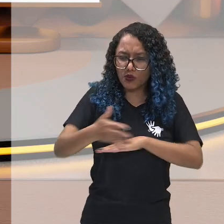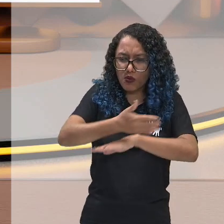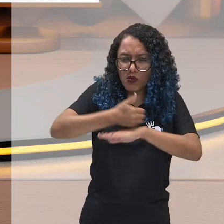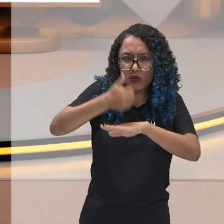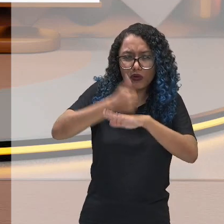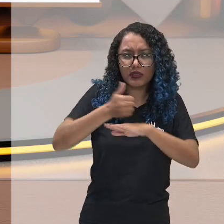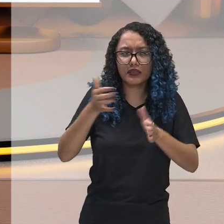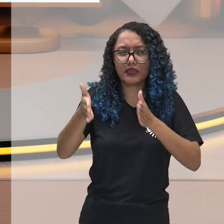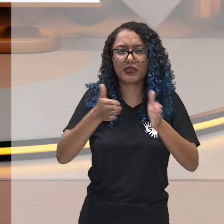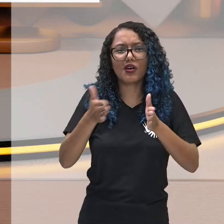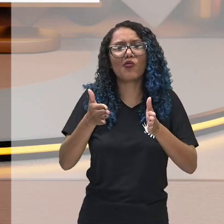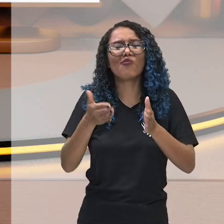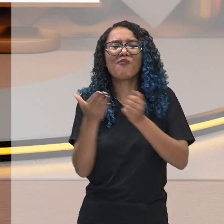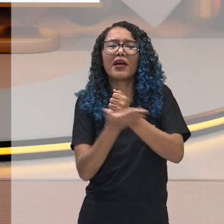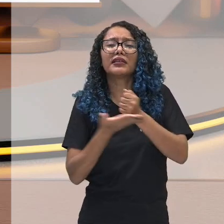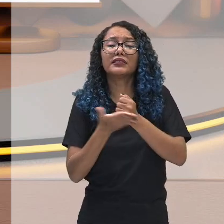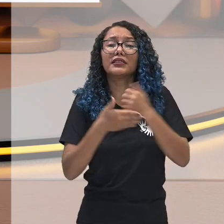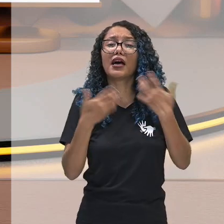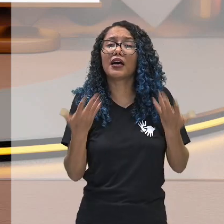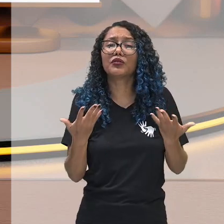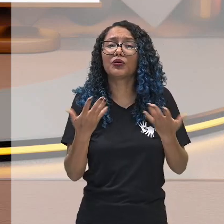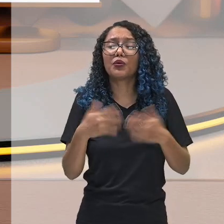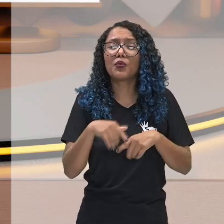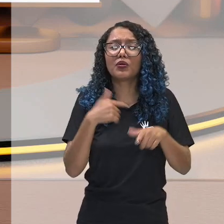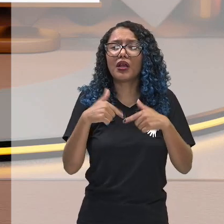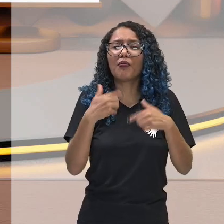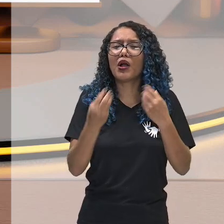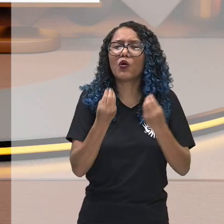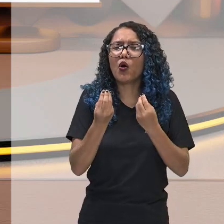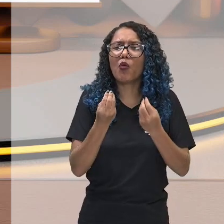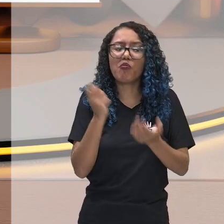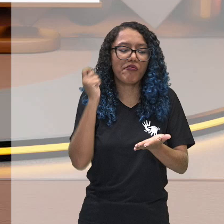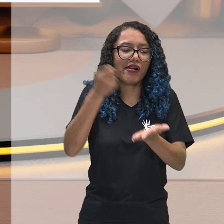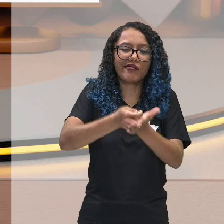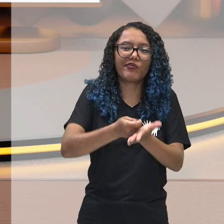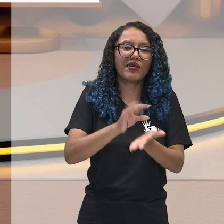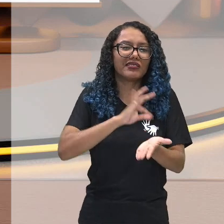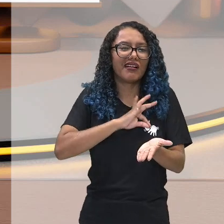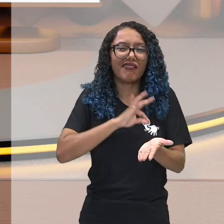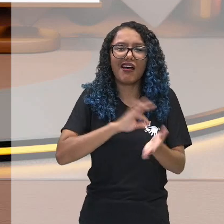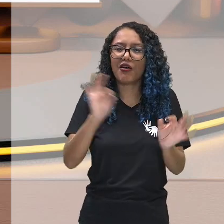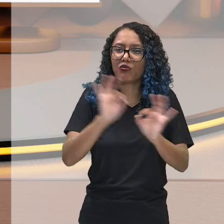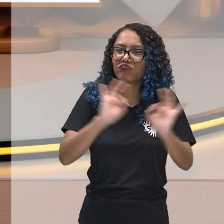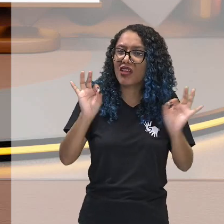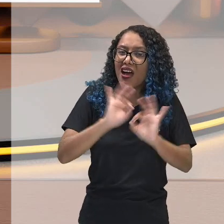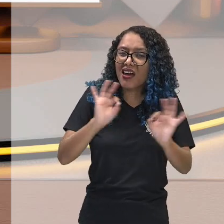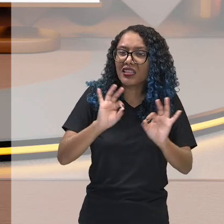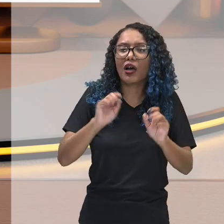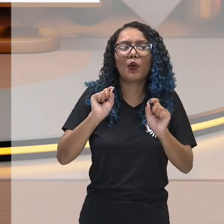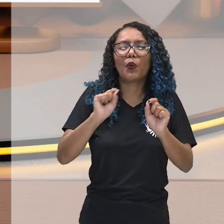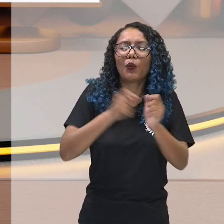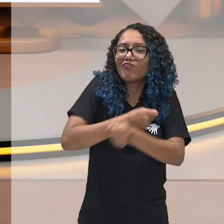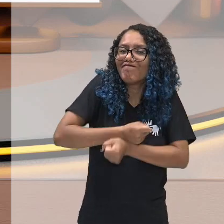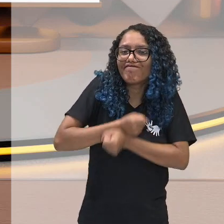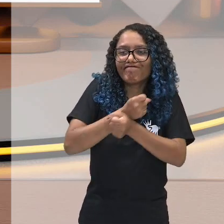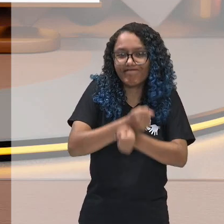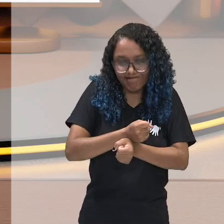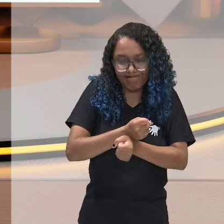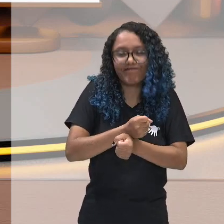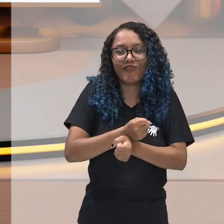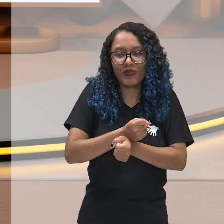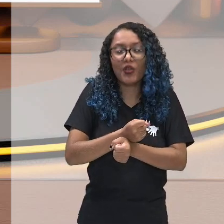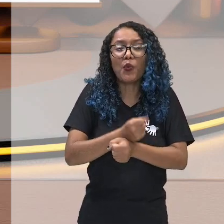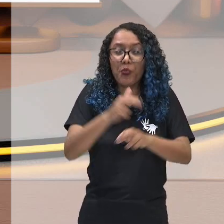o escravismo, sobre um trabalho onde não era remunerado, era um trabalho escravizado. Por isso, gente, a sociedade, a